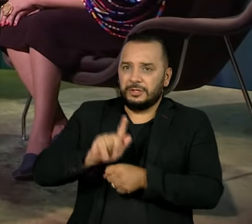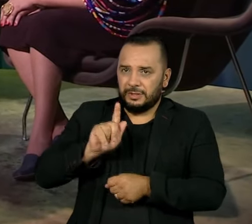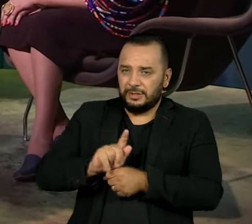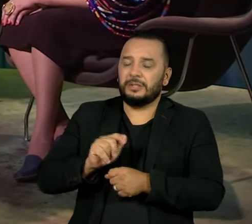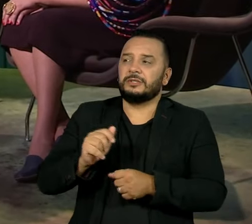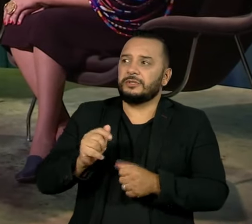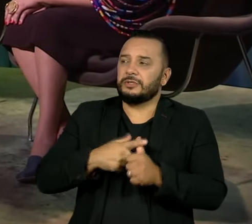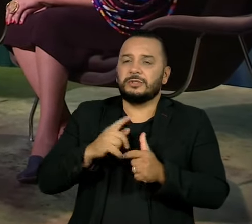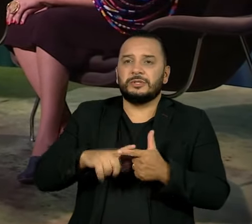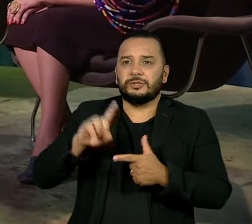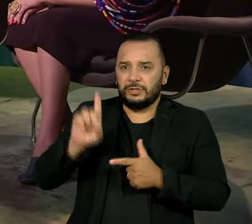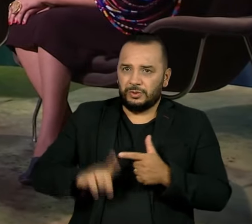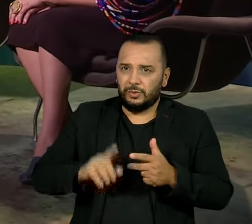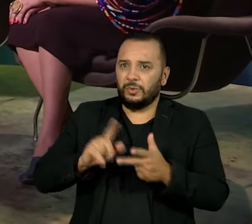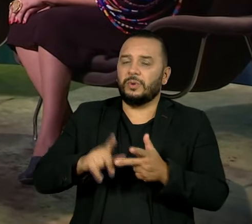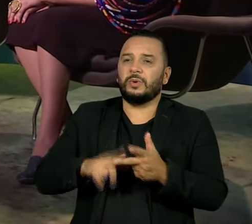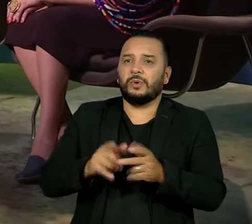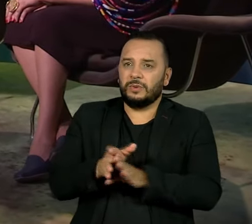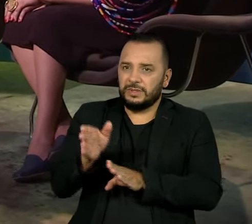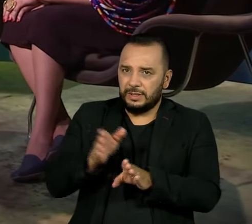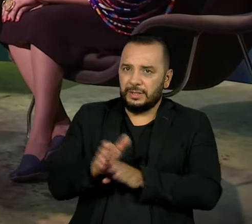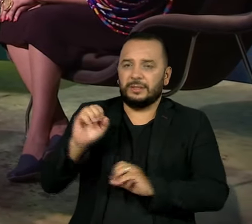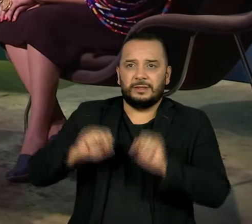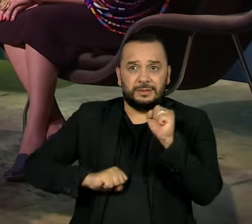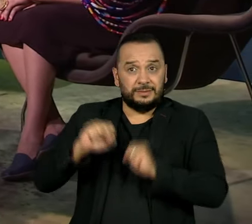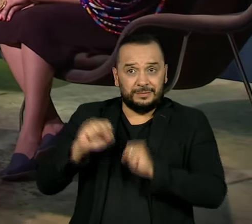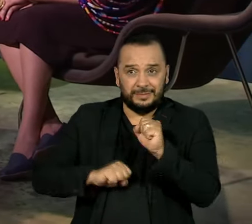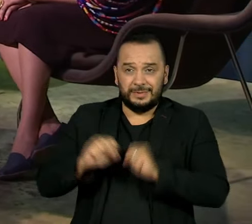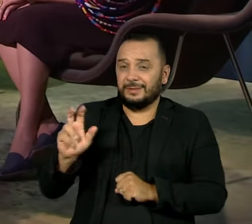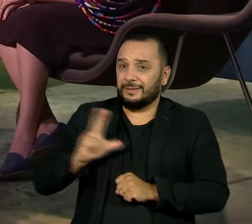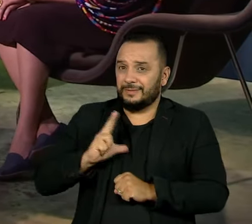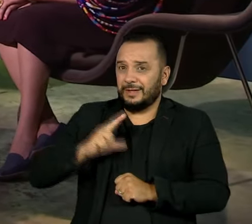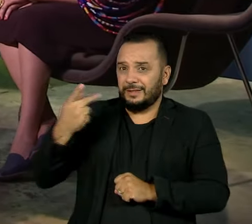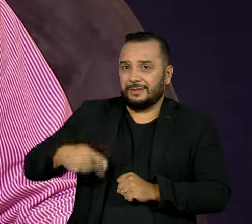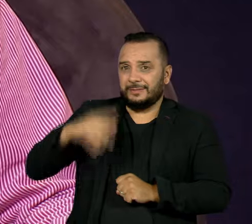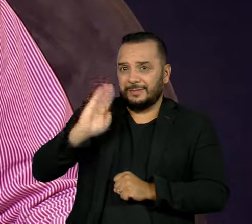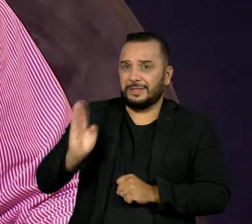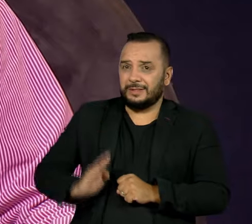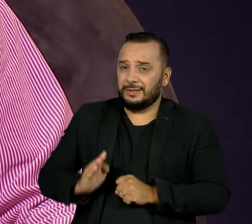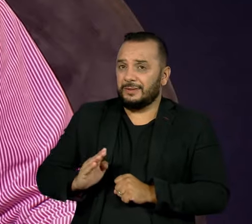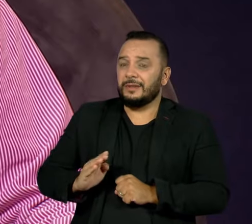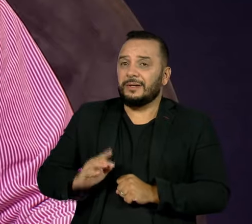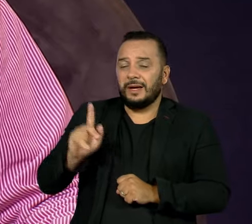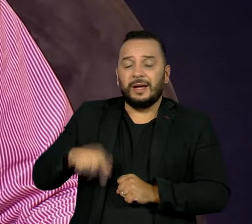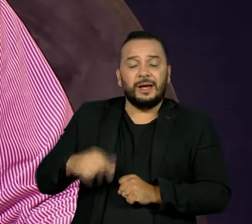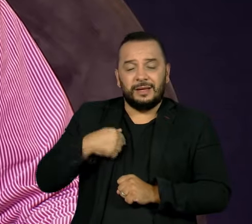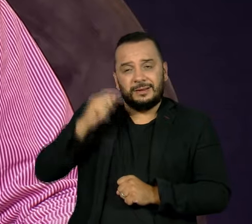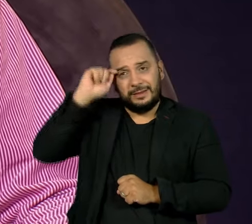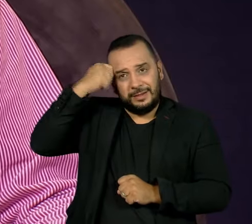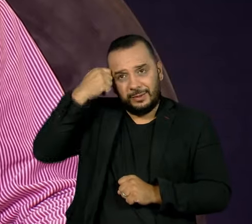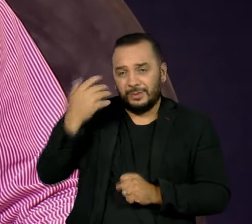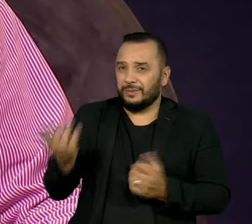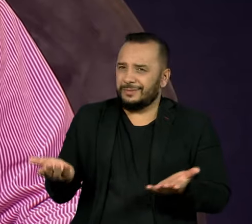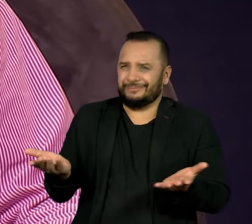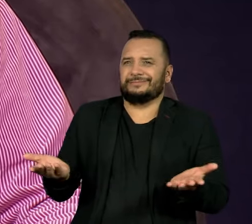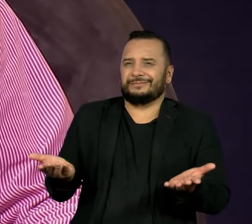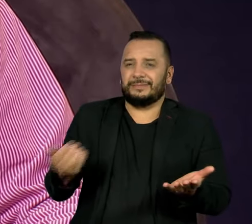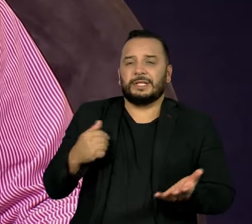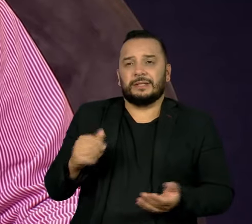diretores, conselheiros, presidentes das empresas privadas brasileiras são negros. Ou seja, numa